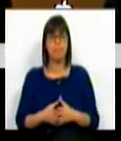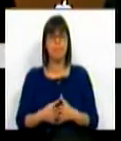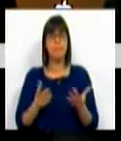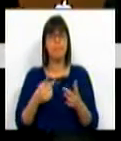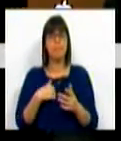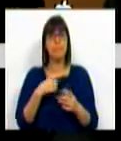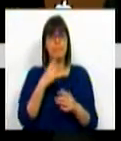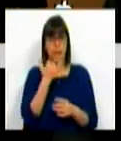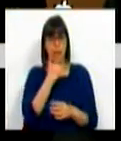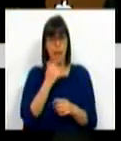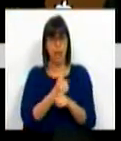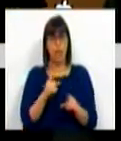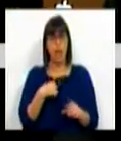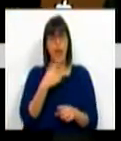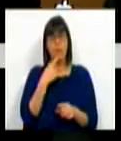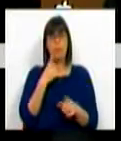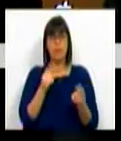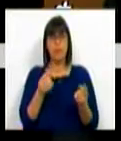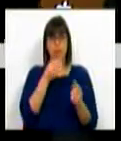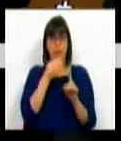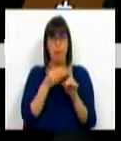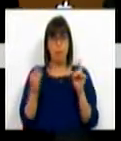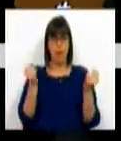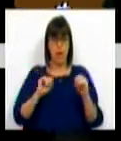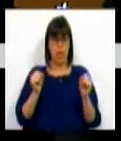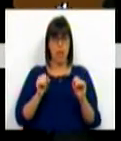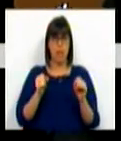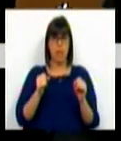Entretanto, também se riem, porque eu percebo que é importante que se vá desviando,